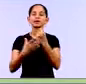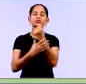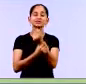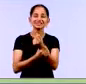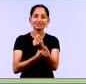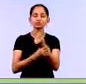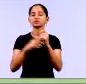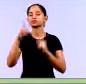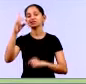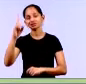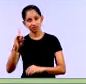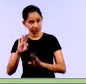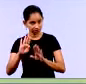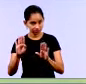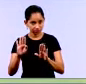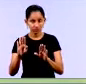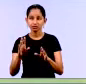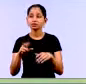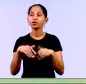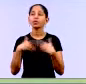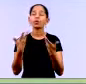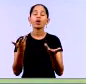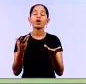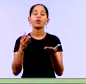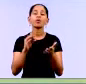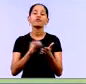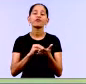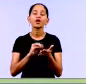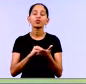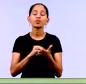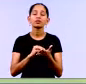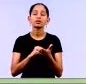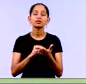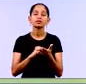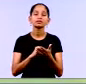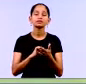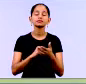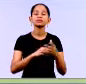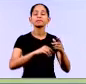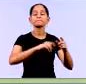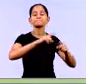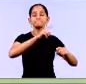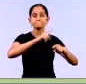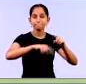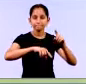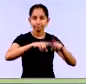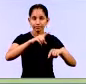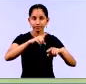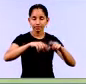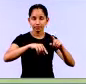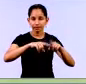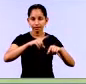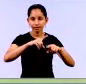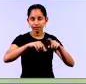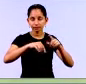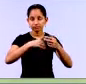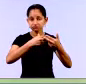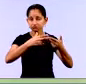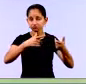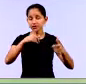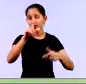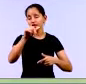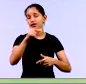segurança, despesa. Então, obviamente, matérias-primas é um custo. Se é um